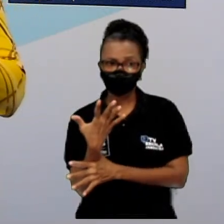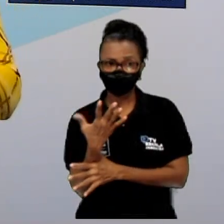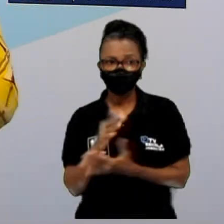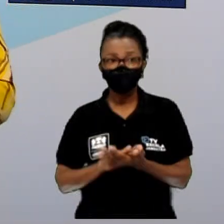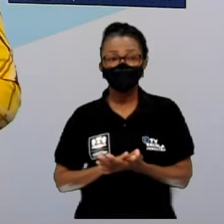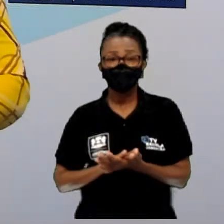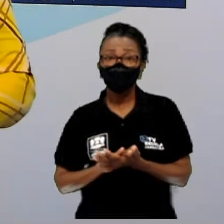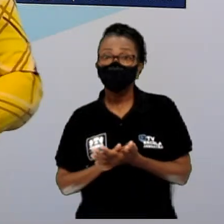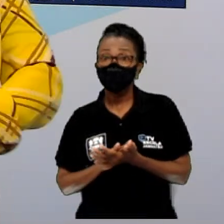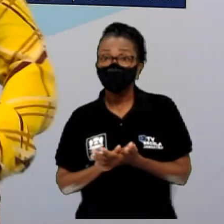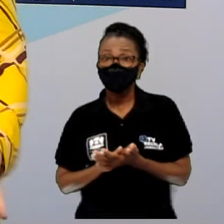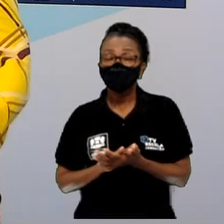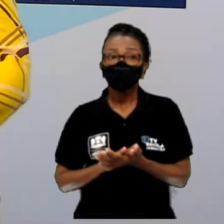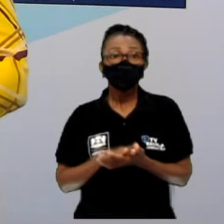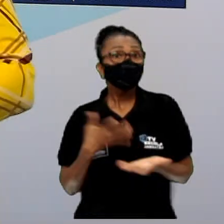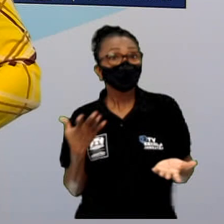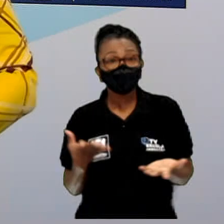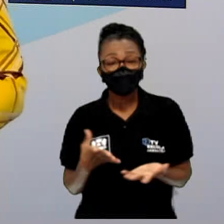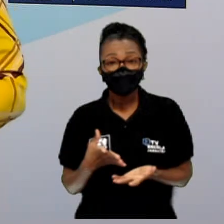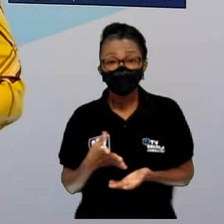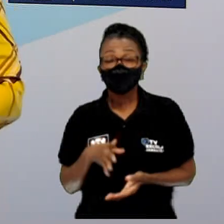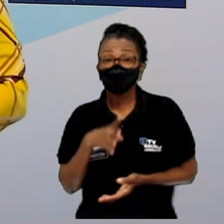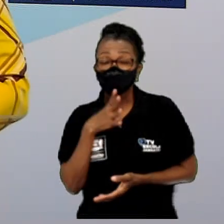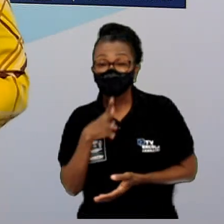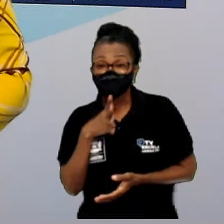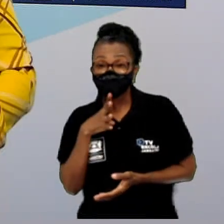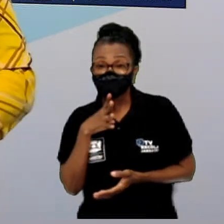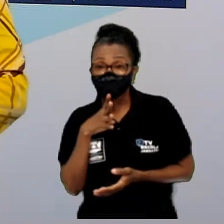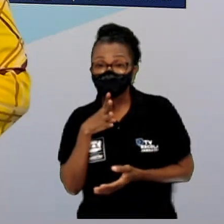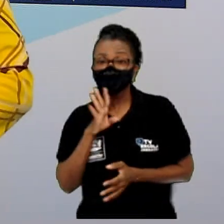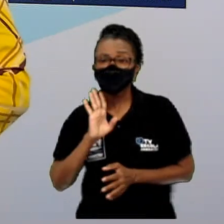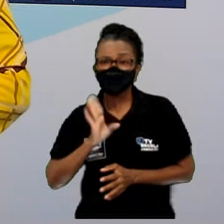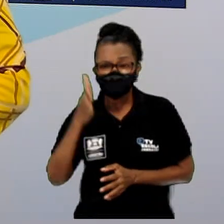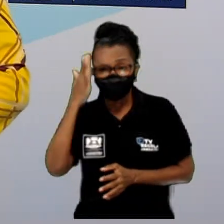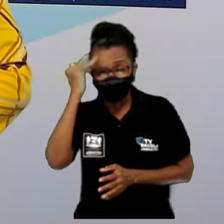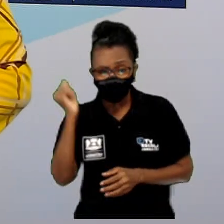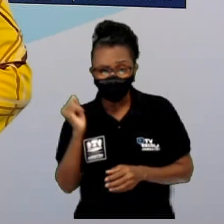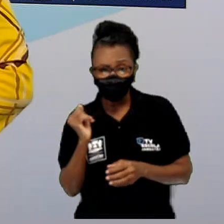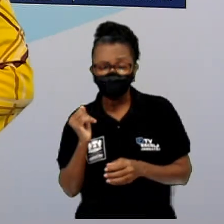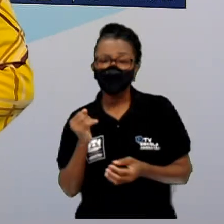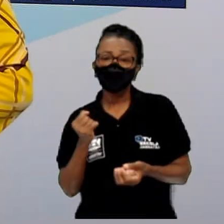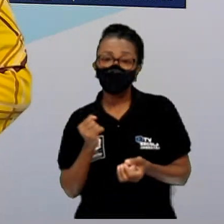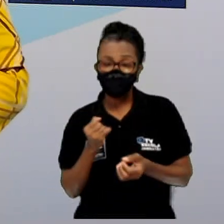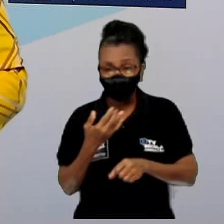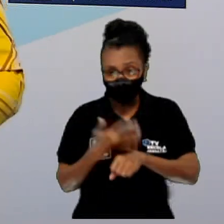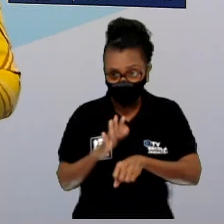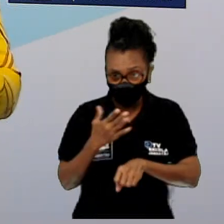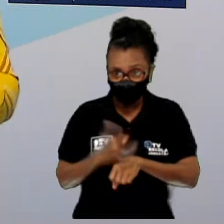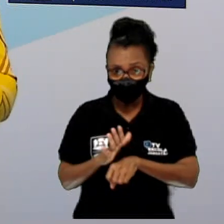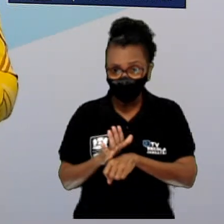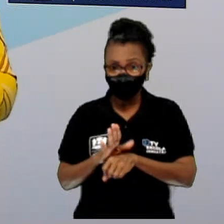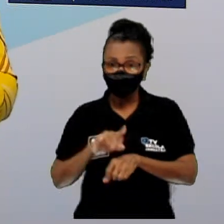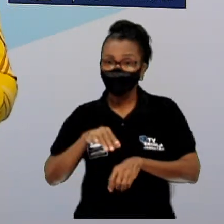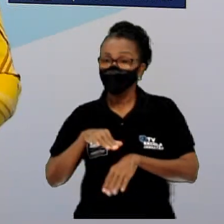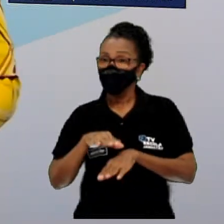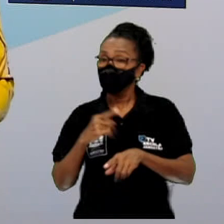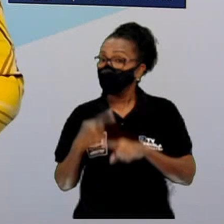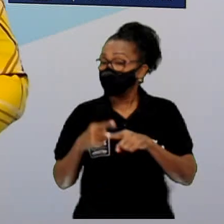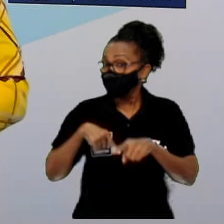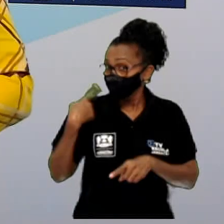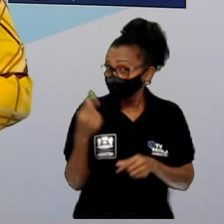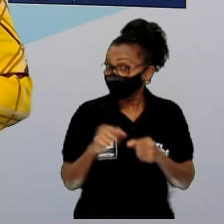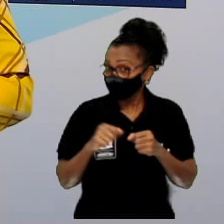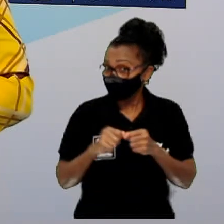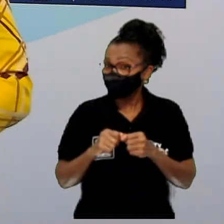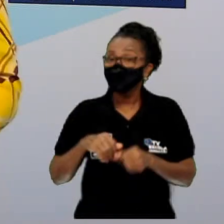nossos conhecimentos na prática, não é? Porque quando a gente faz, a gente consegue aprender melhor aquilo que a